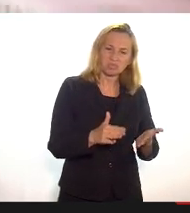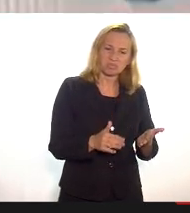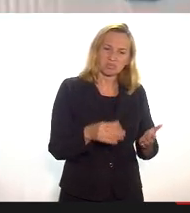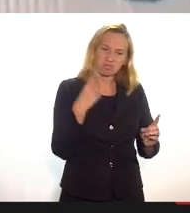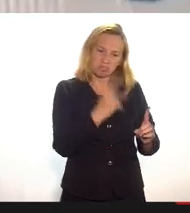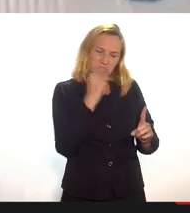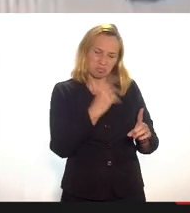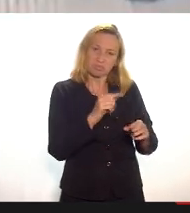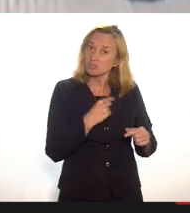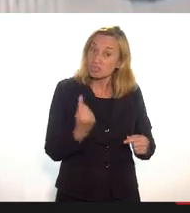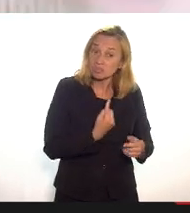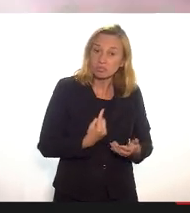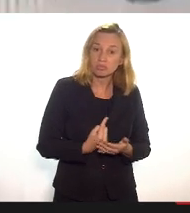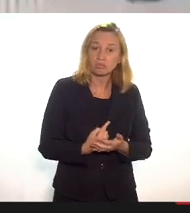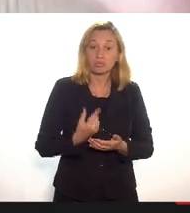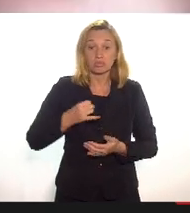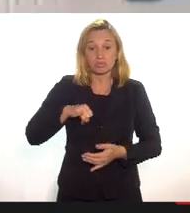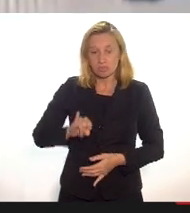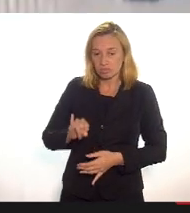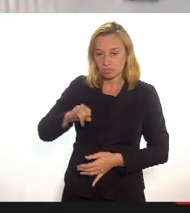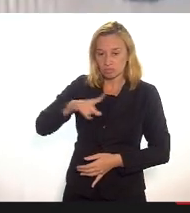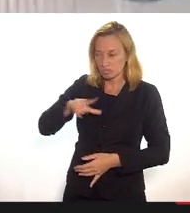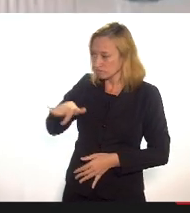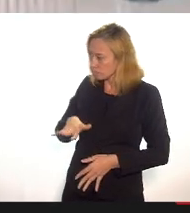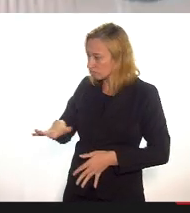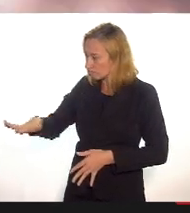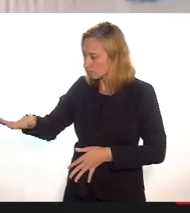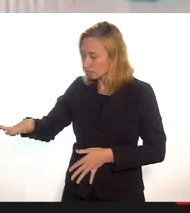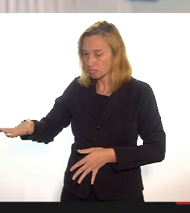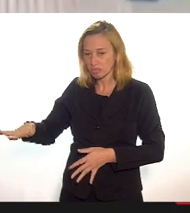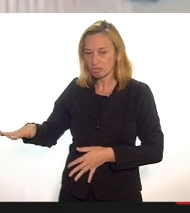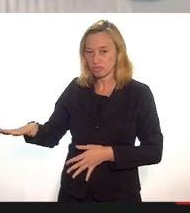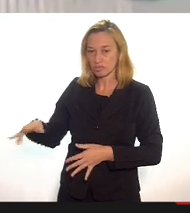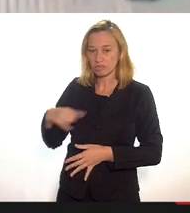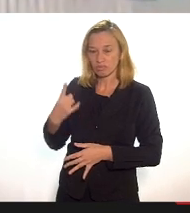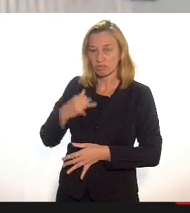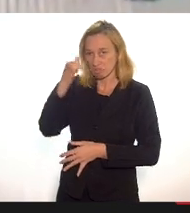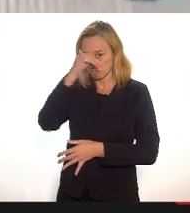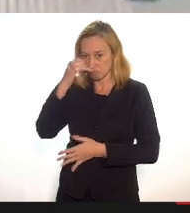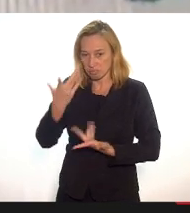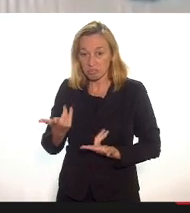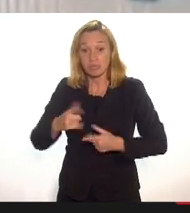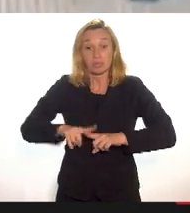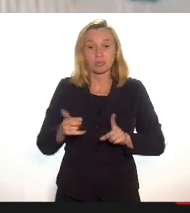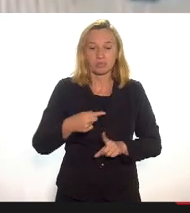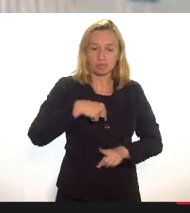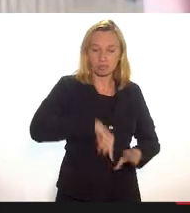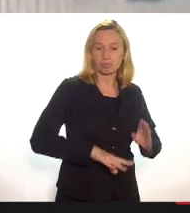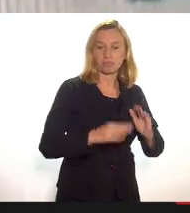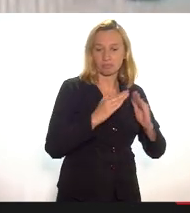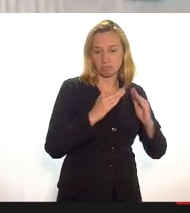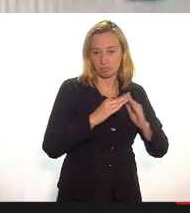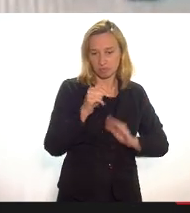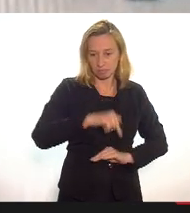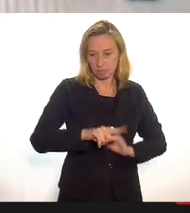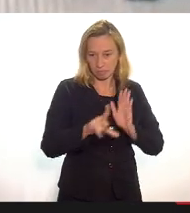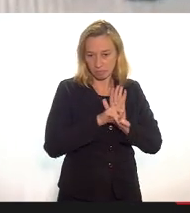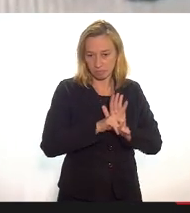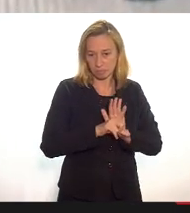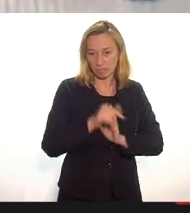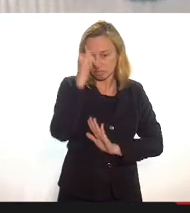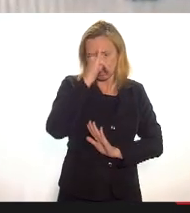Se eu estivesse na favela, eu diria que é tirar a gente como otário. Mas, como eu estou no parlamento, é fazer a gente